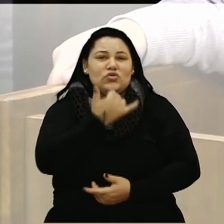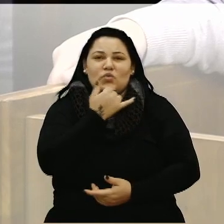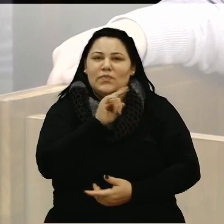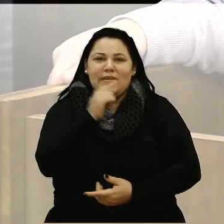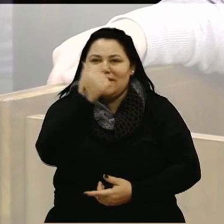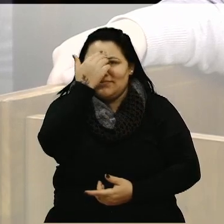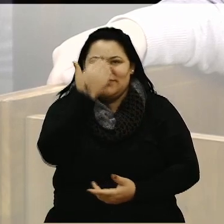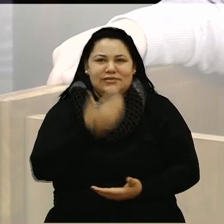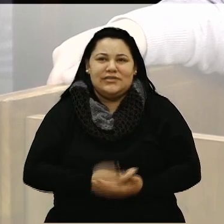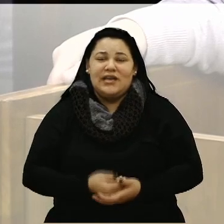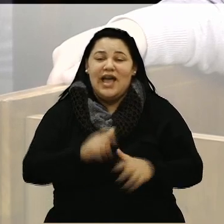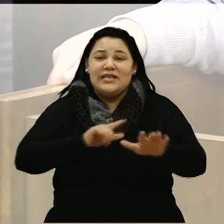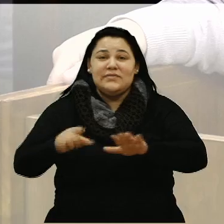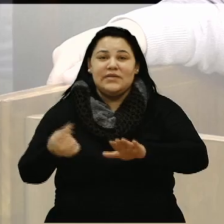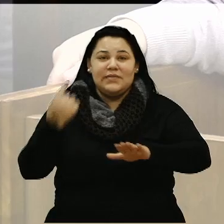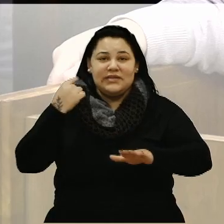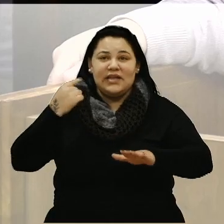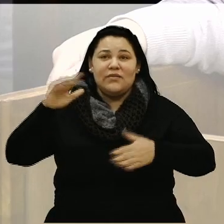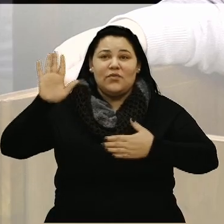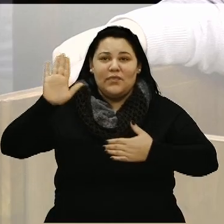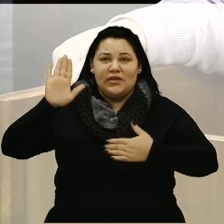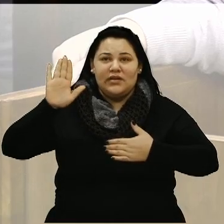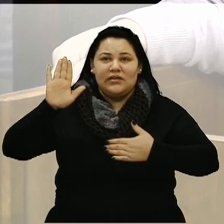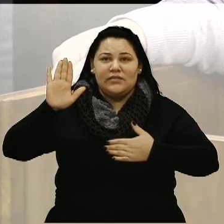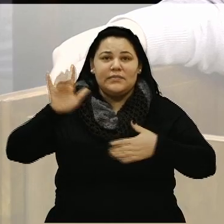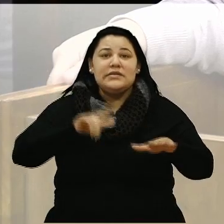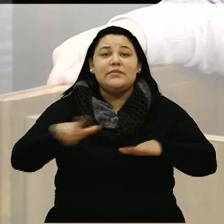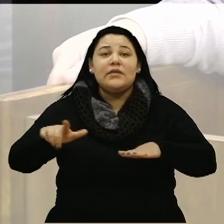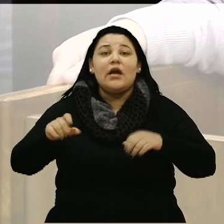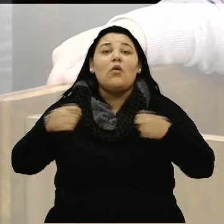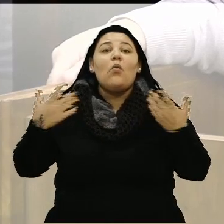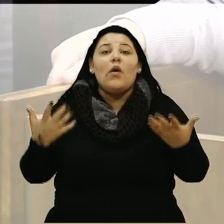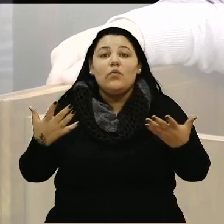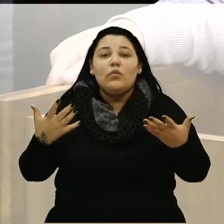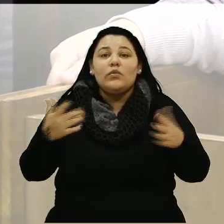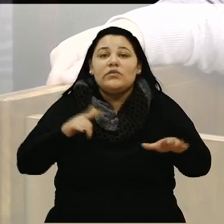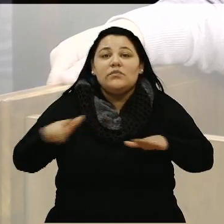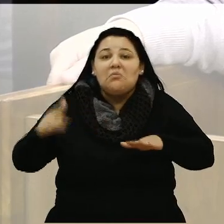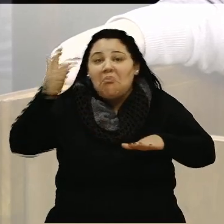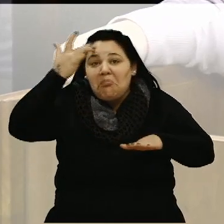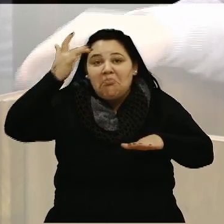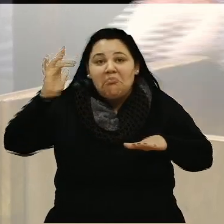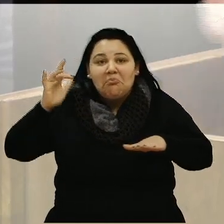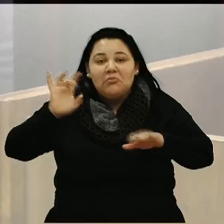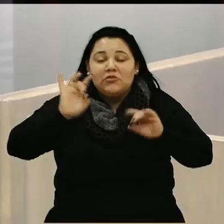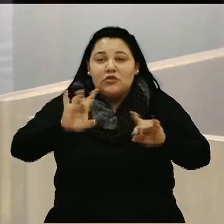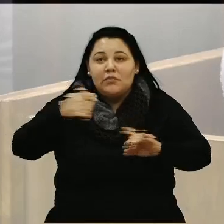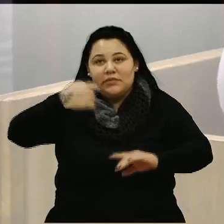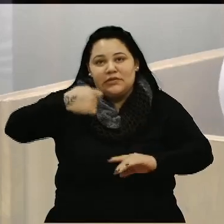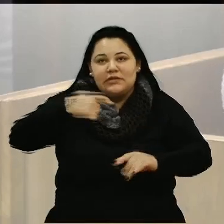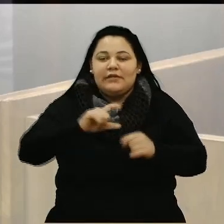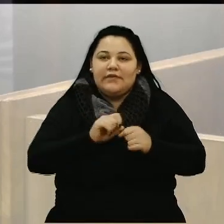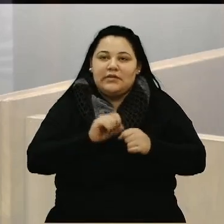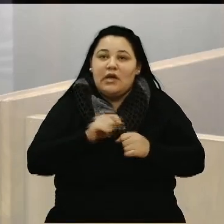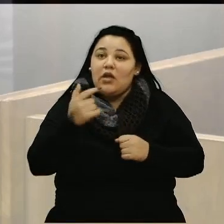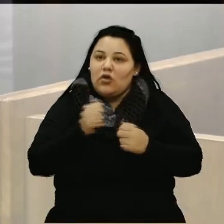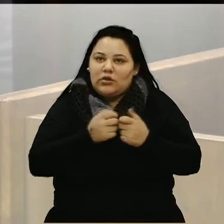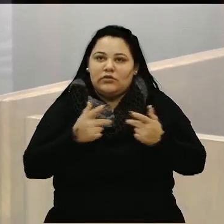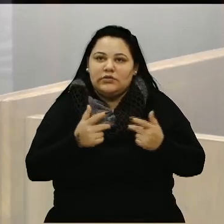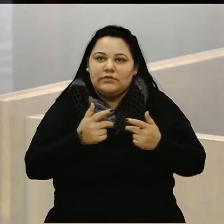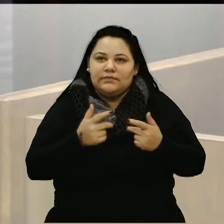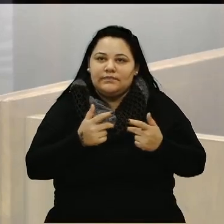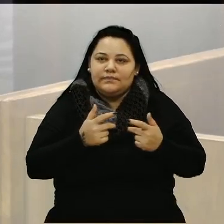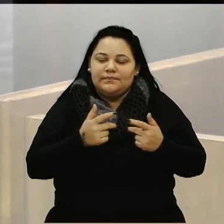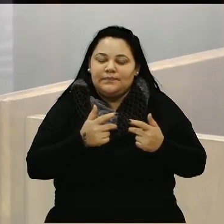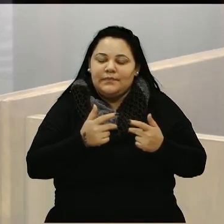foram a semana passada prometer para a semana, mas qual semana a gente não sabe. Então, só que venham e façam. E outra coisa, se fizerem lá,